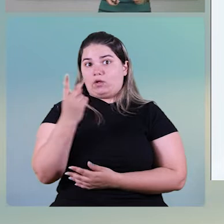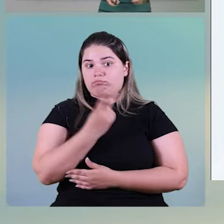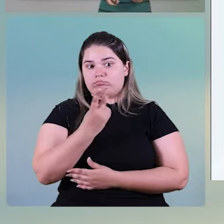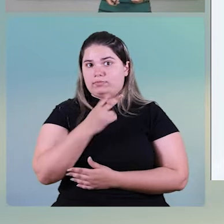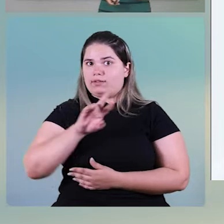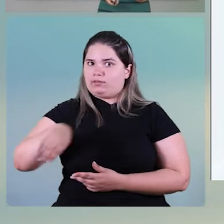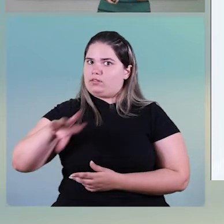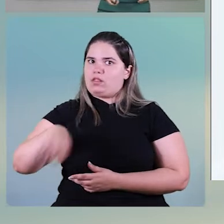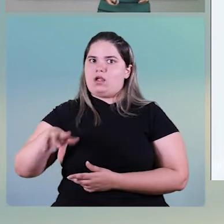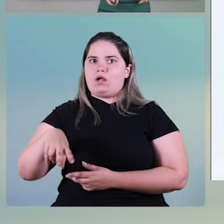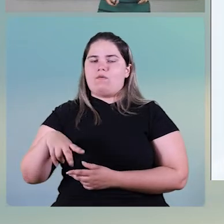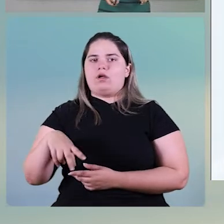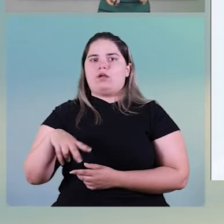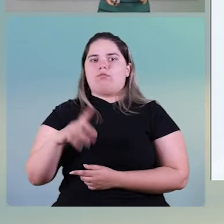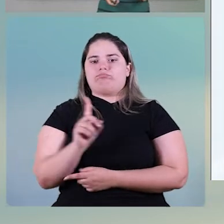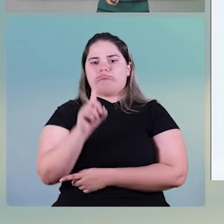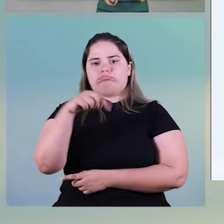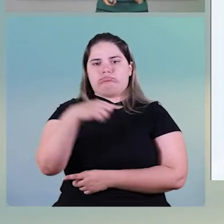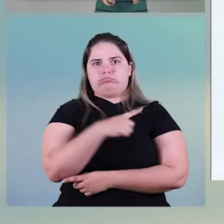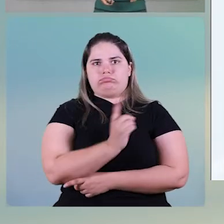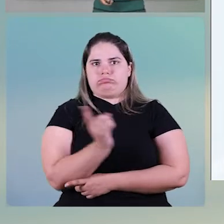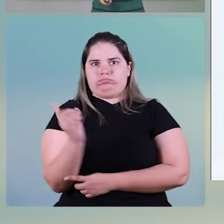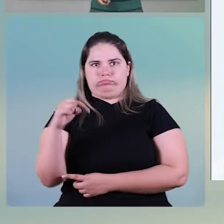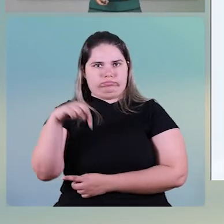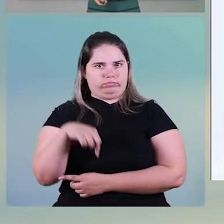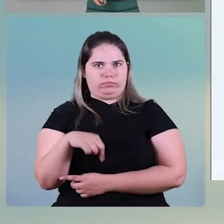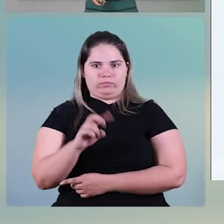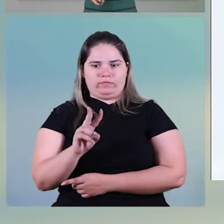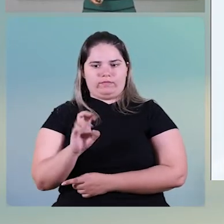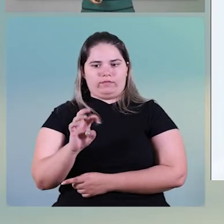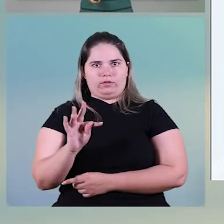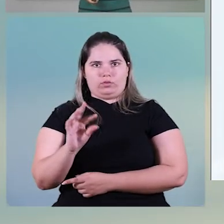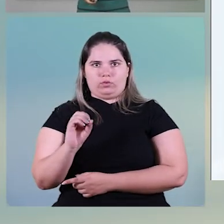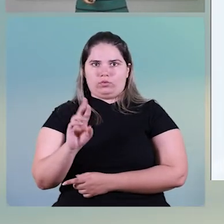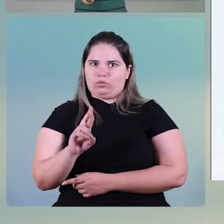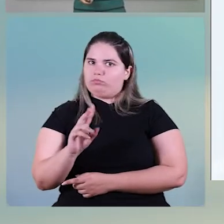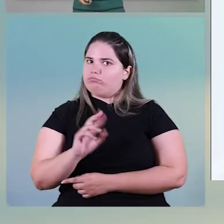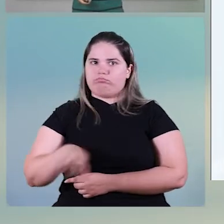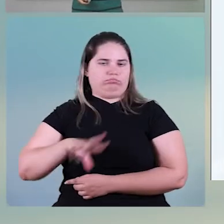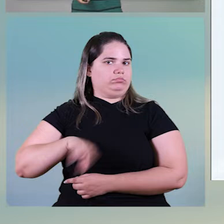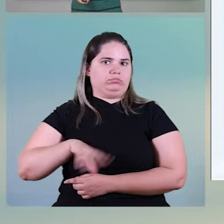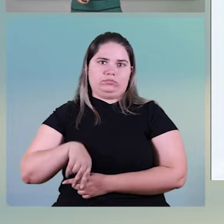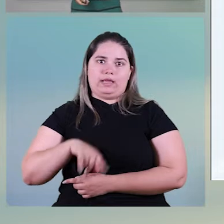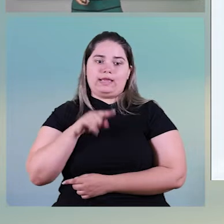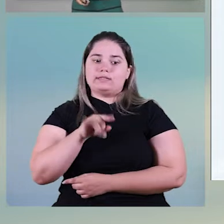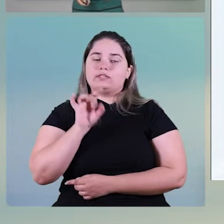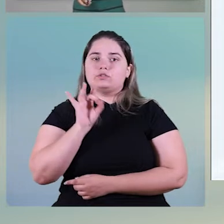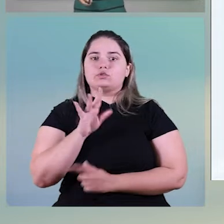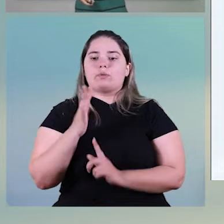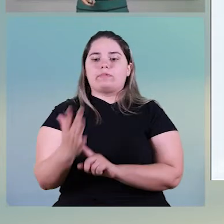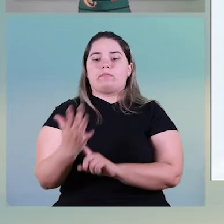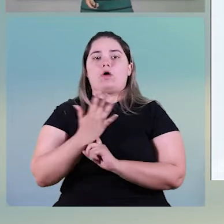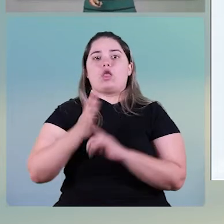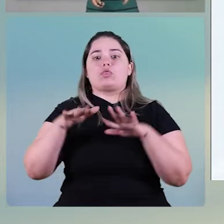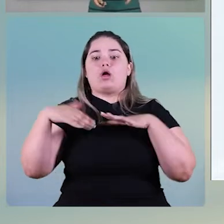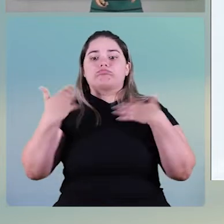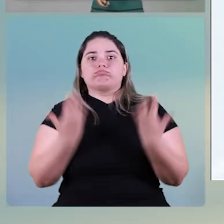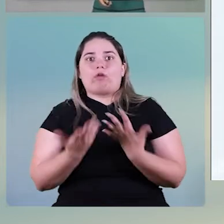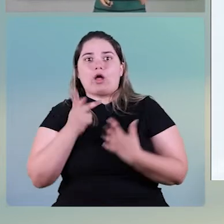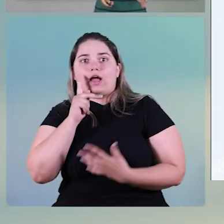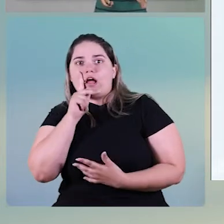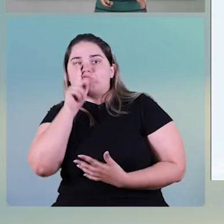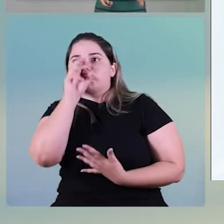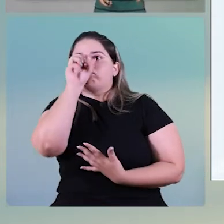equações vetoriais. Elas servem apenas para nos dar a intensidade da força de